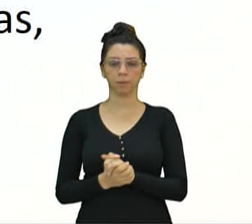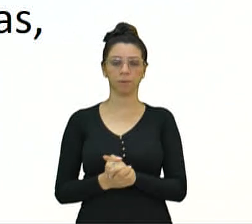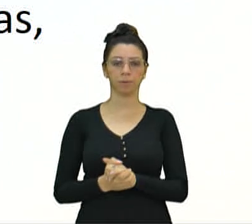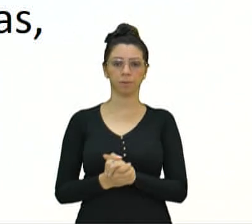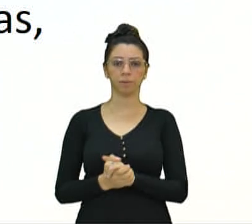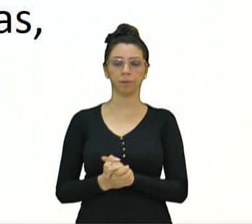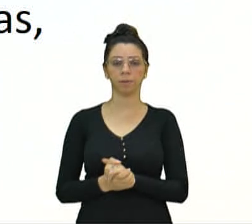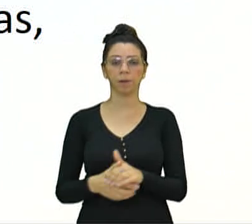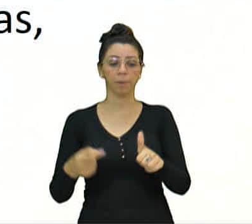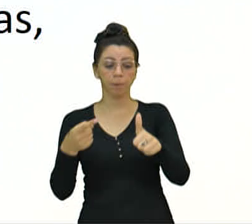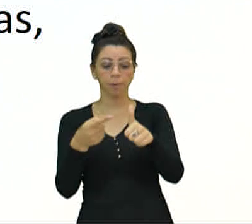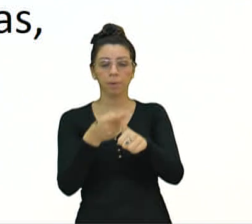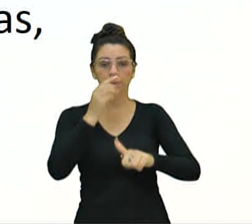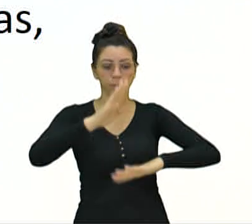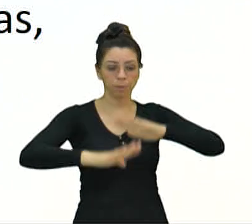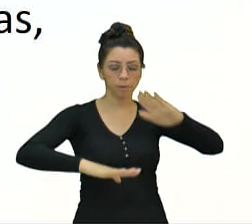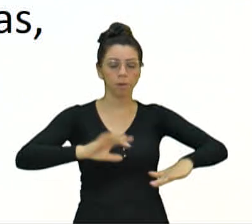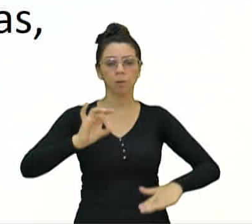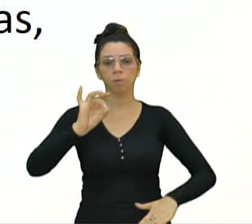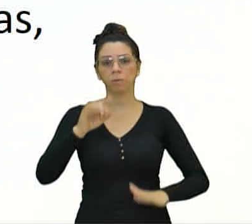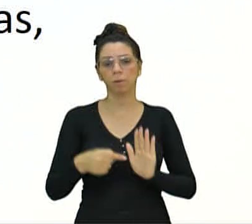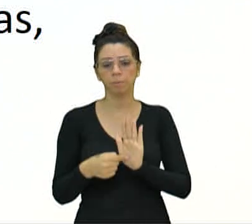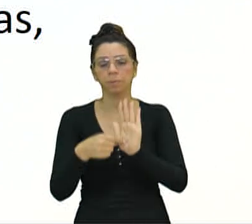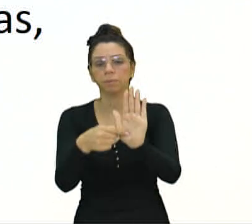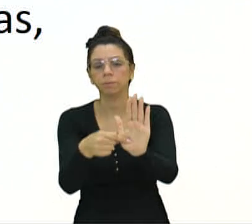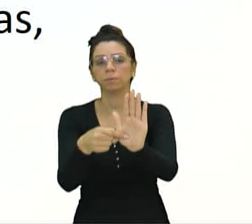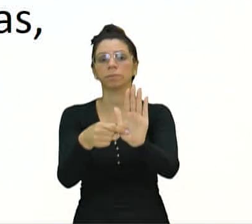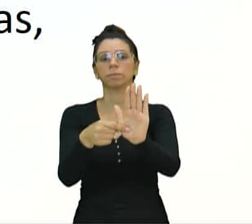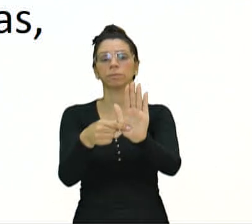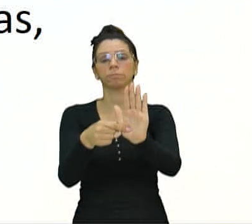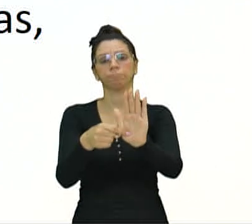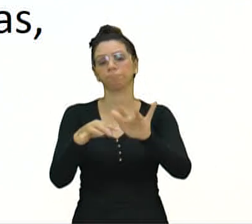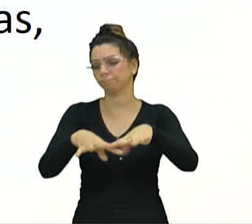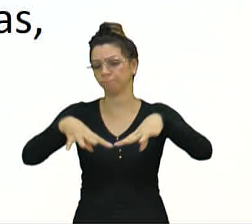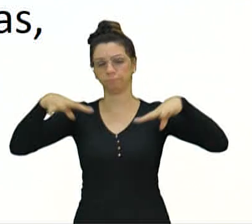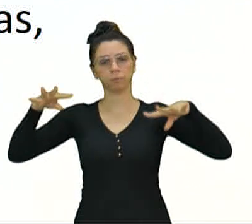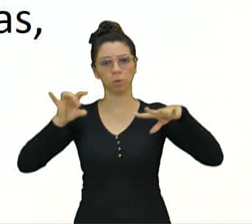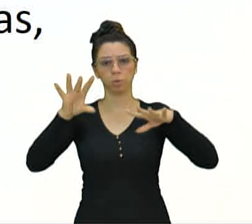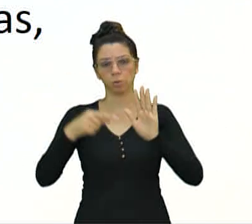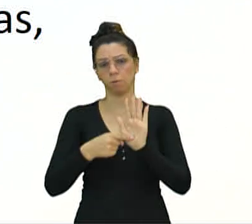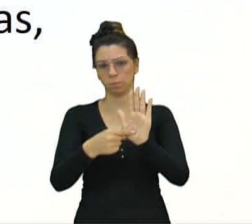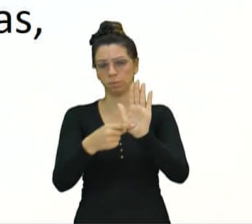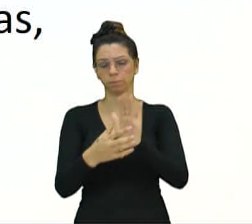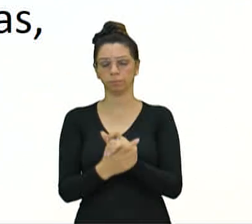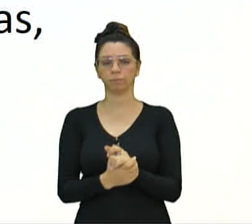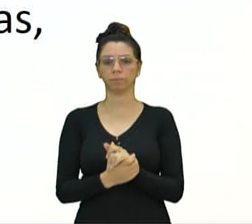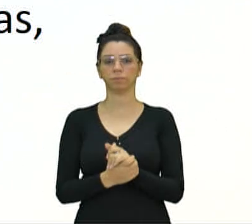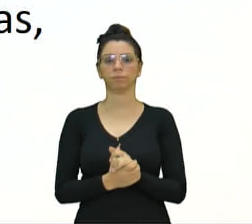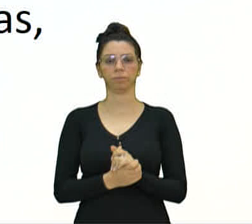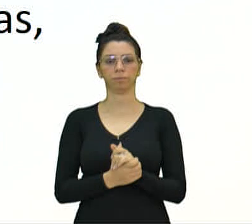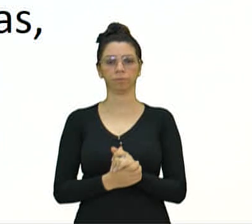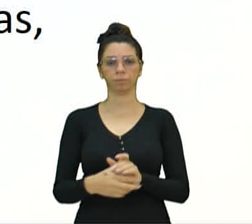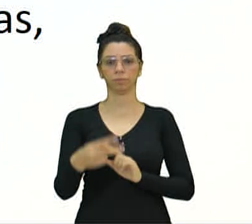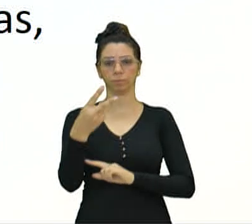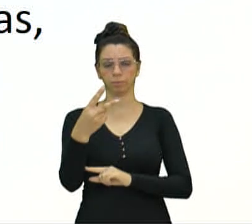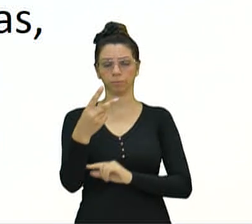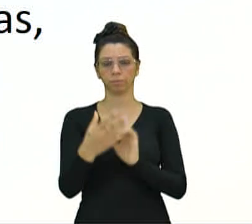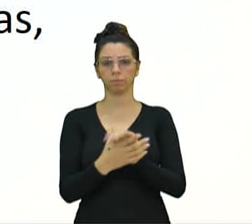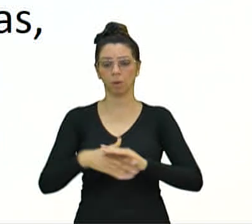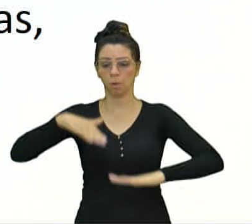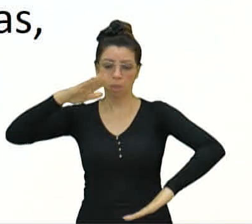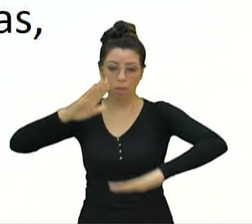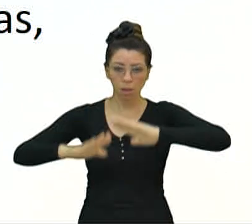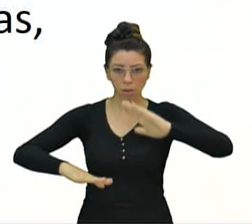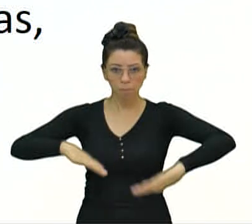musical, sendo usado apenas em apresentações para o público. Segunda alternativa, o tambor é um